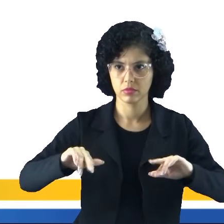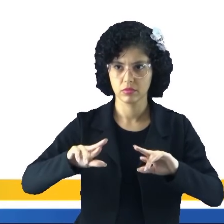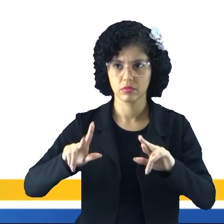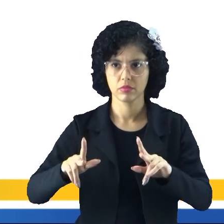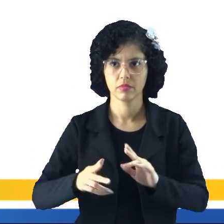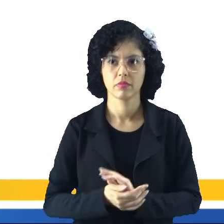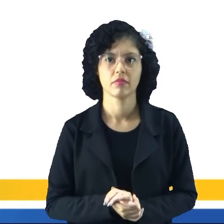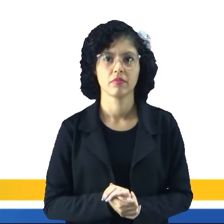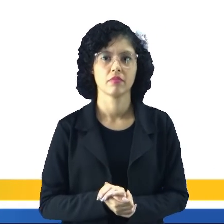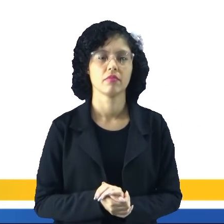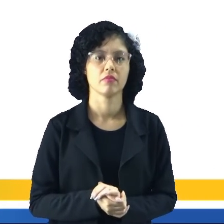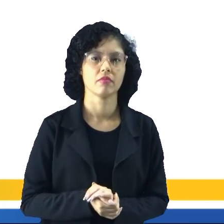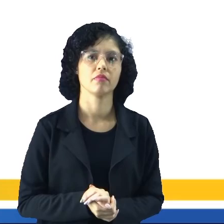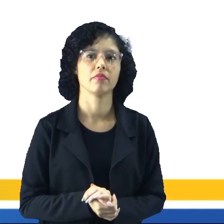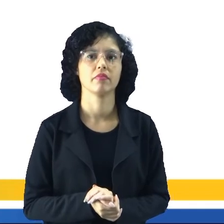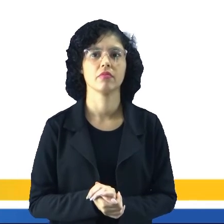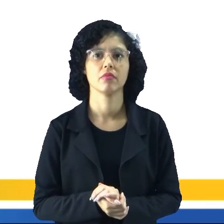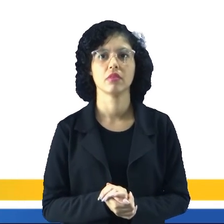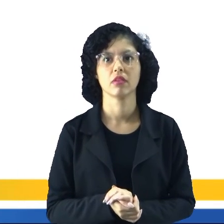essa é a resposta correta, galera.